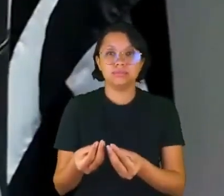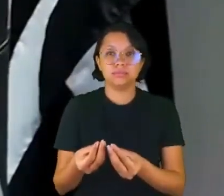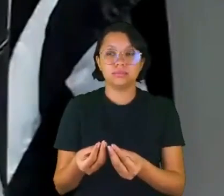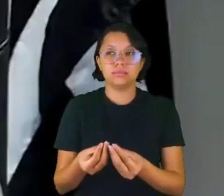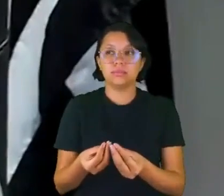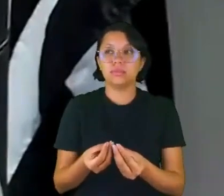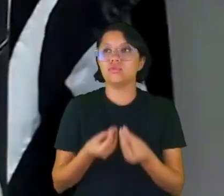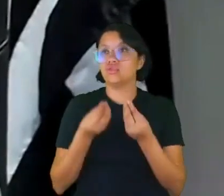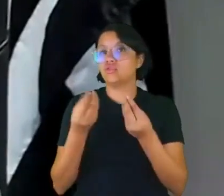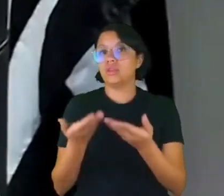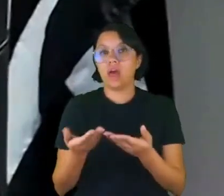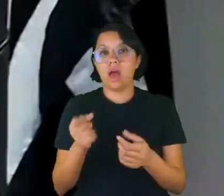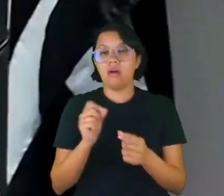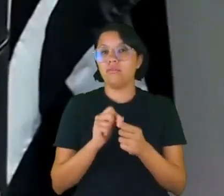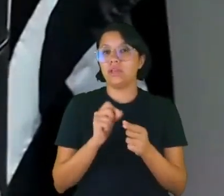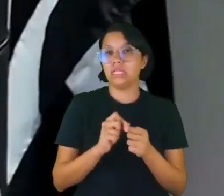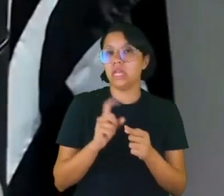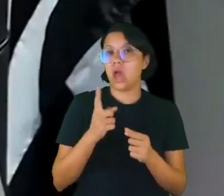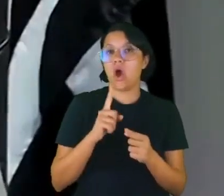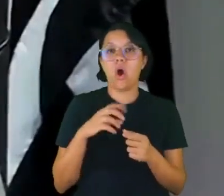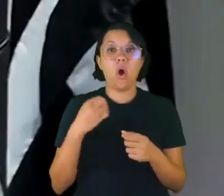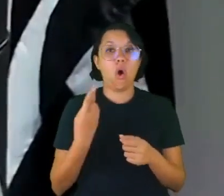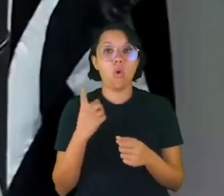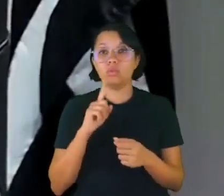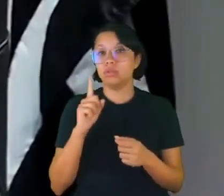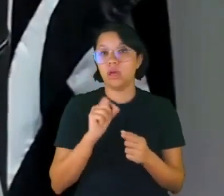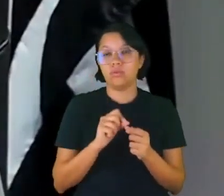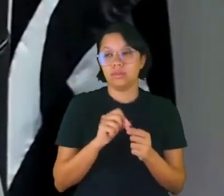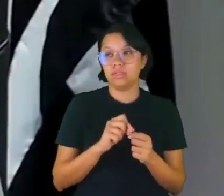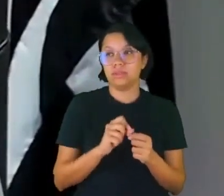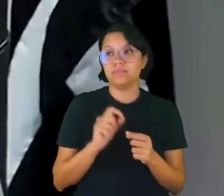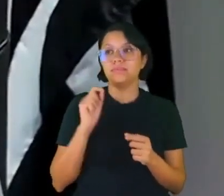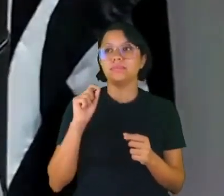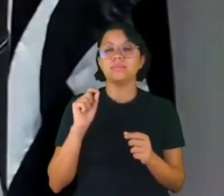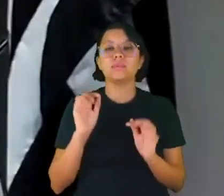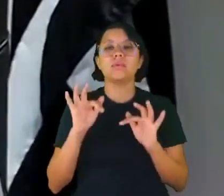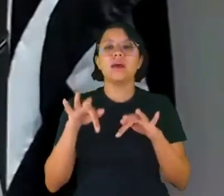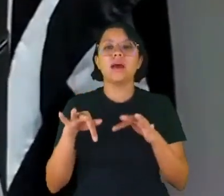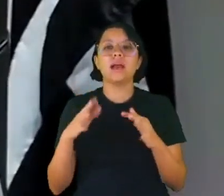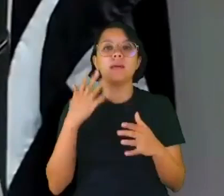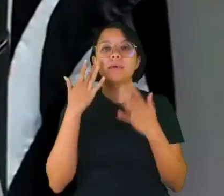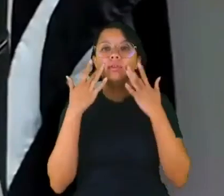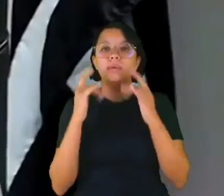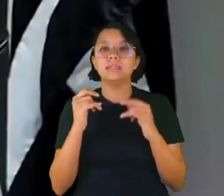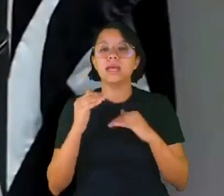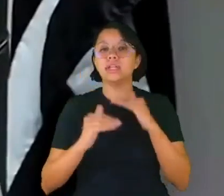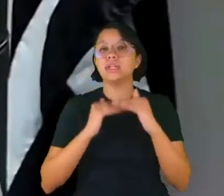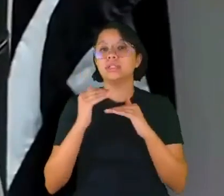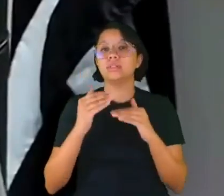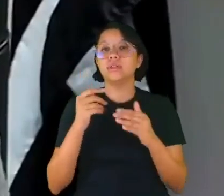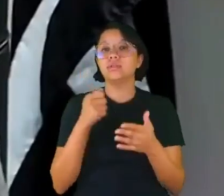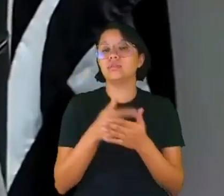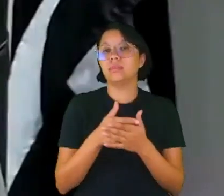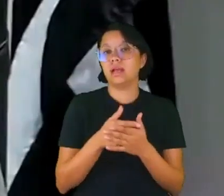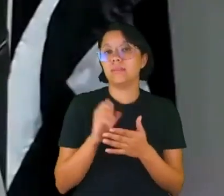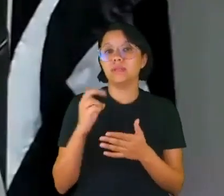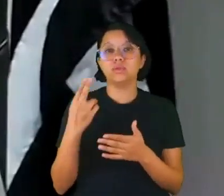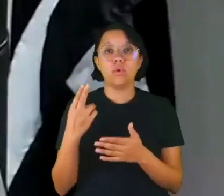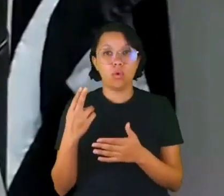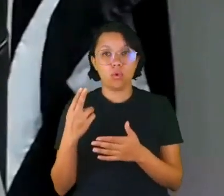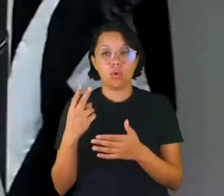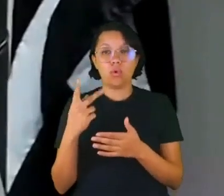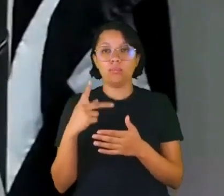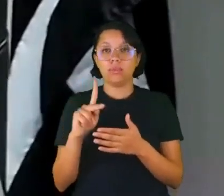de dar, fazer ou não fazer, e que tende a acabar na sua normalidade através do pagamento ou, pela